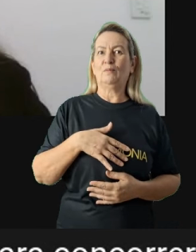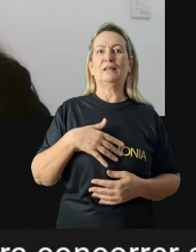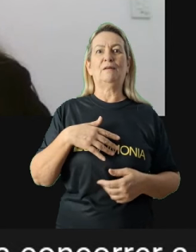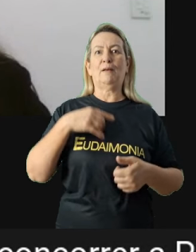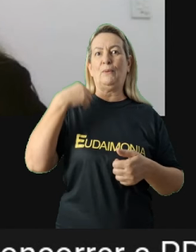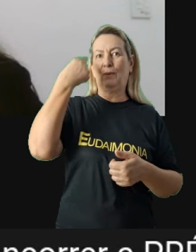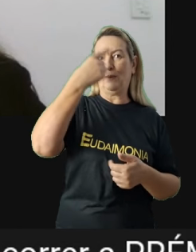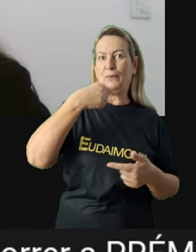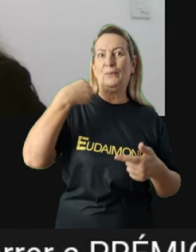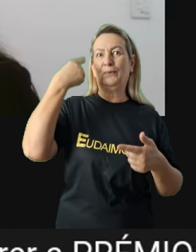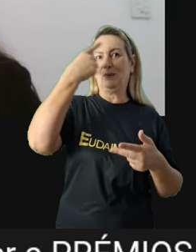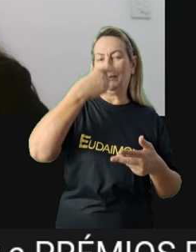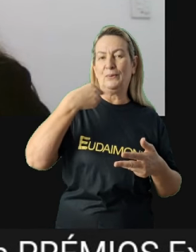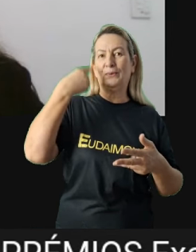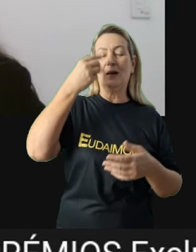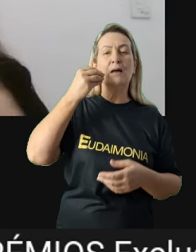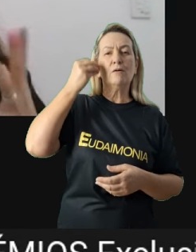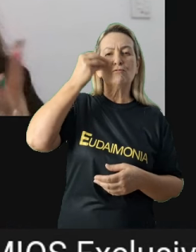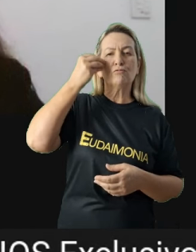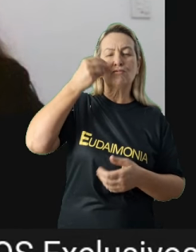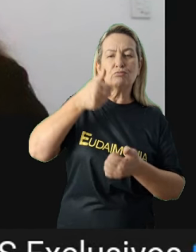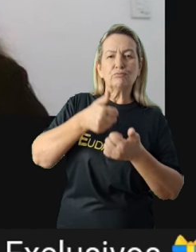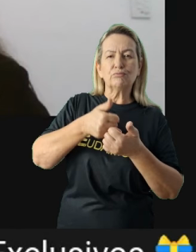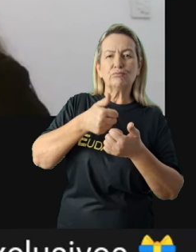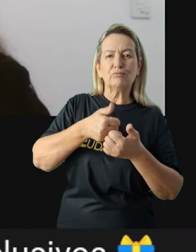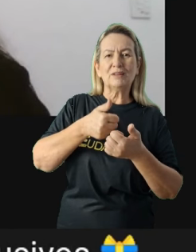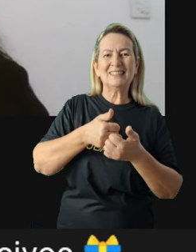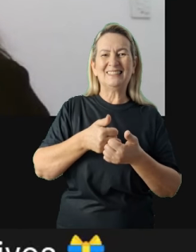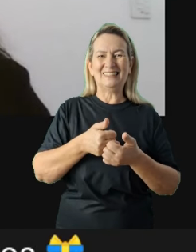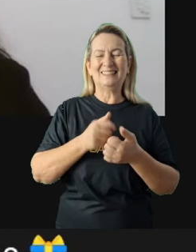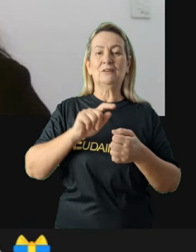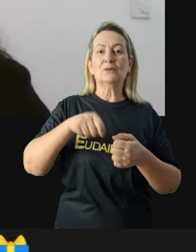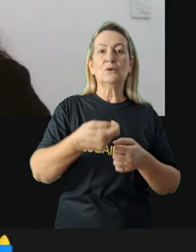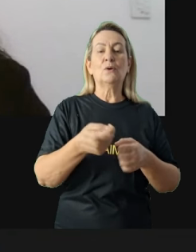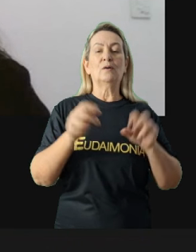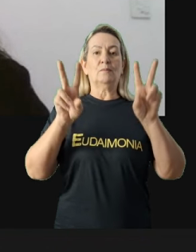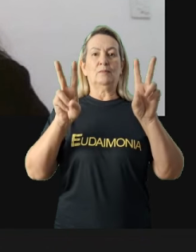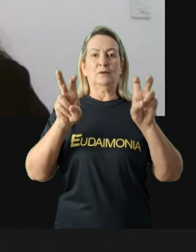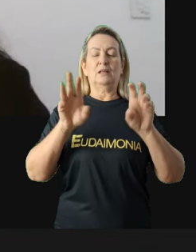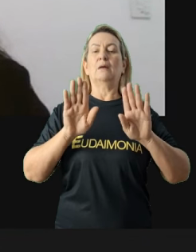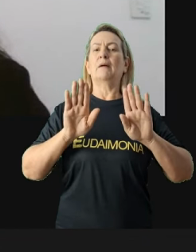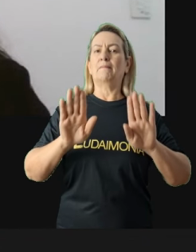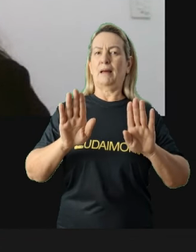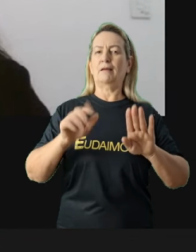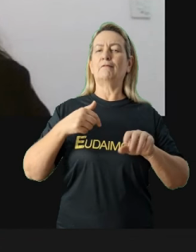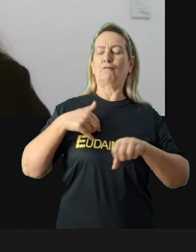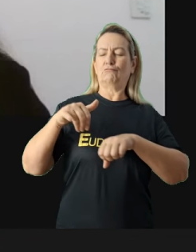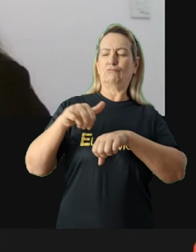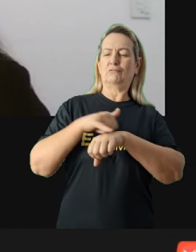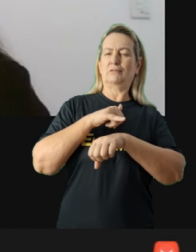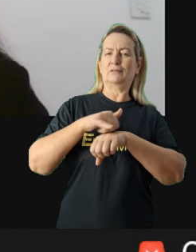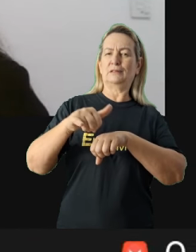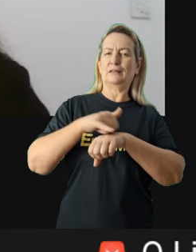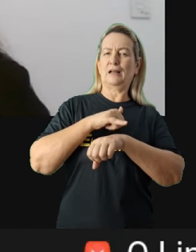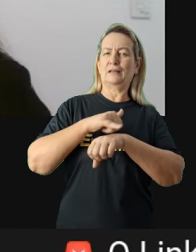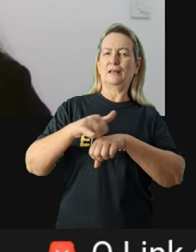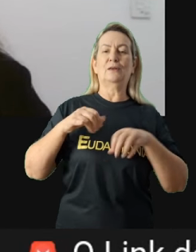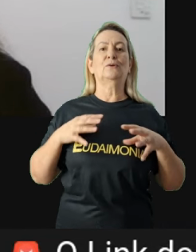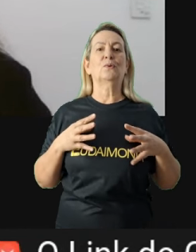vocês já falaram, merecia pelo menos mais umas 5 rodadas aqui para a gente ficar refletindo sobre isso. Mas não dá nada não, pessoal. Eu sou